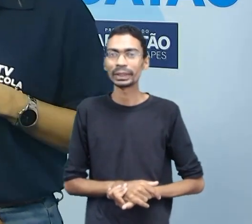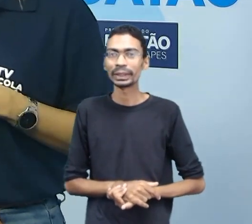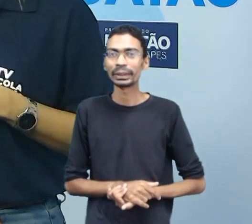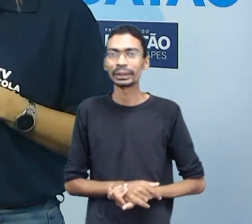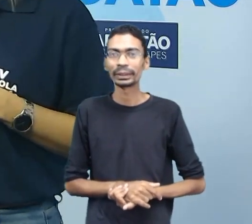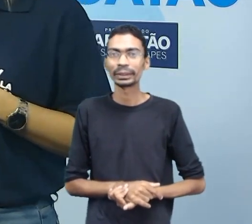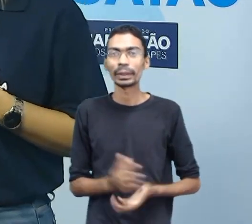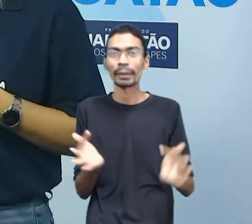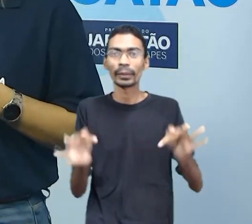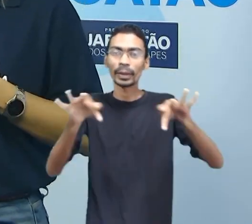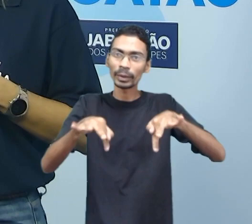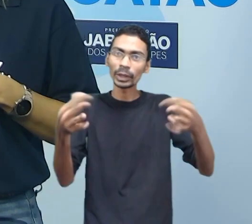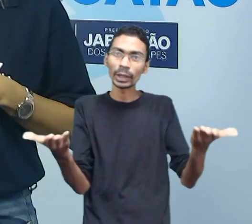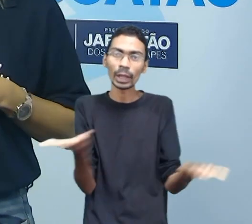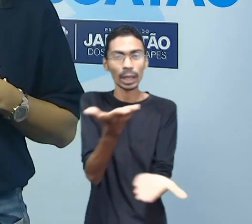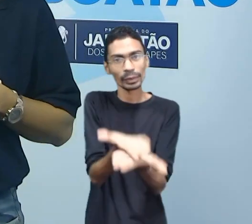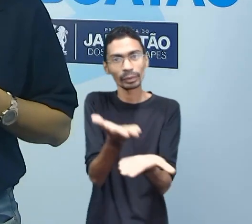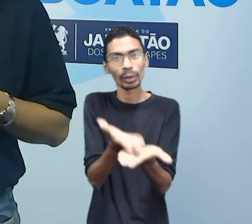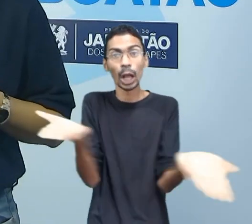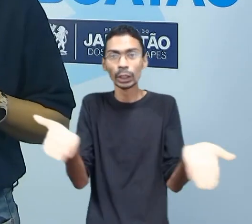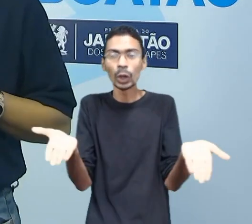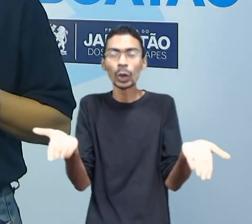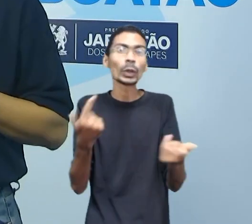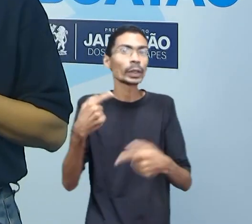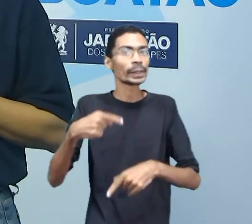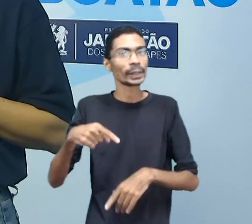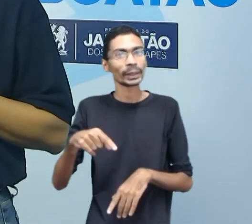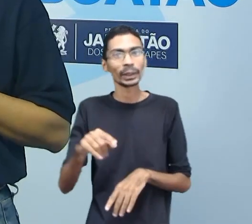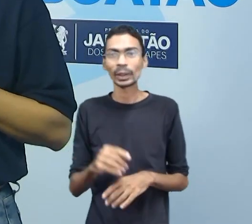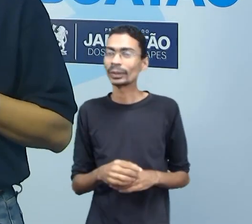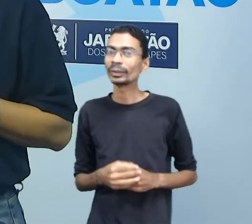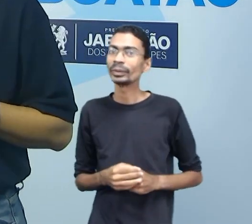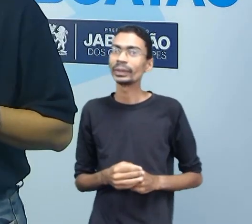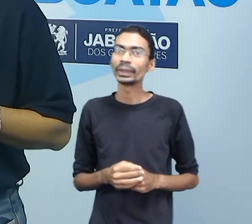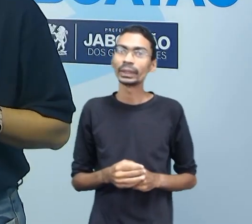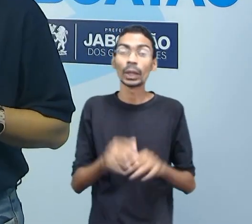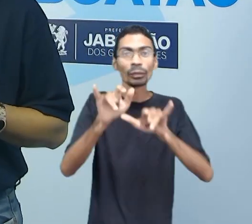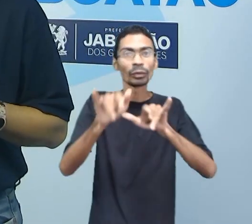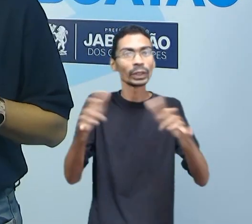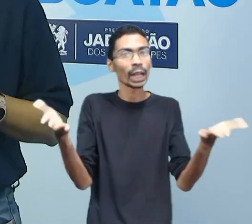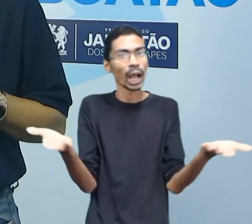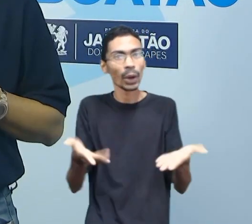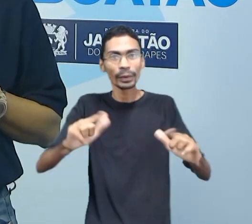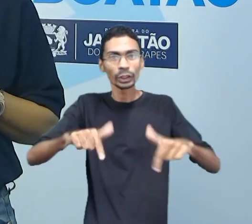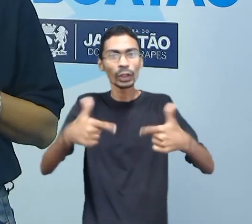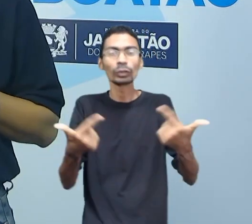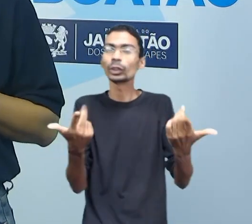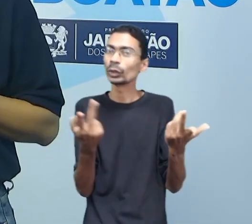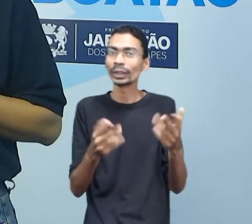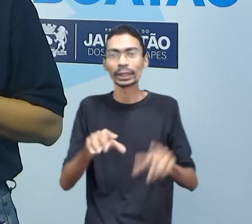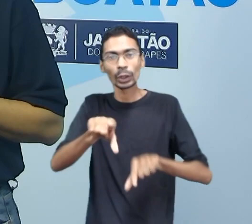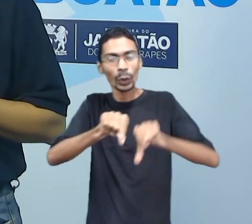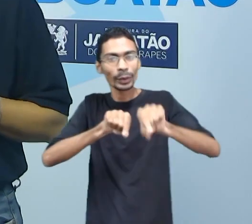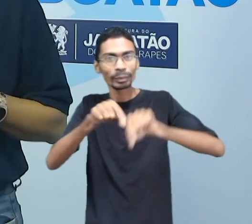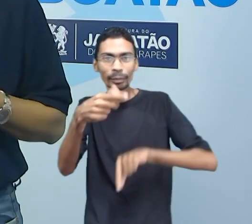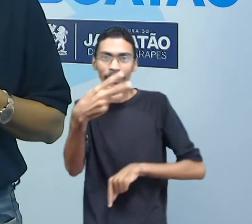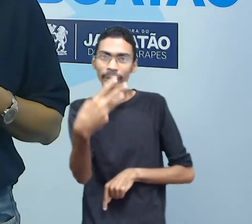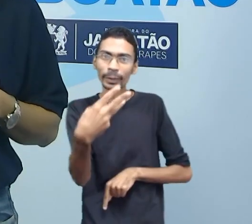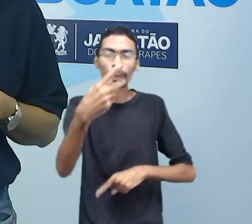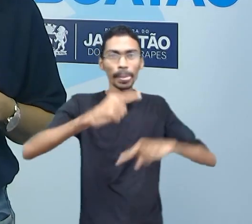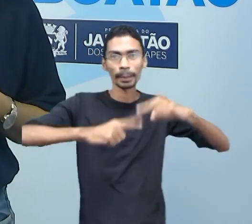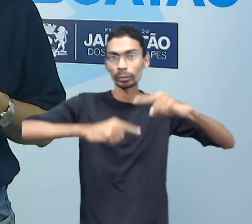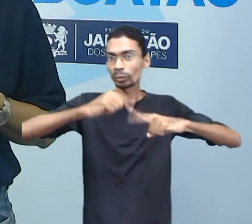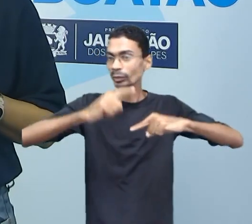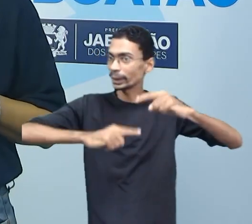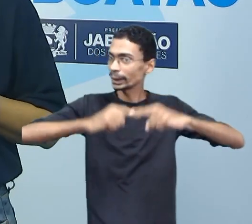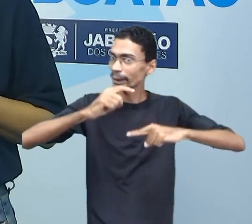E para finalizar a nossa aula Vou deixar um desafio escolha três objetos no